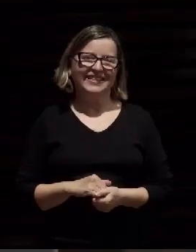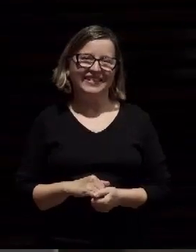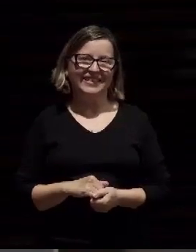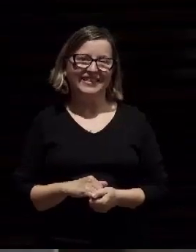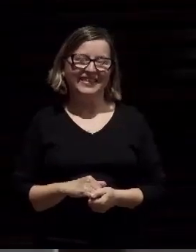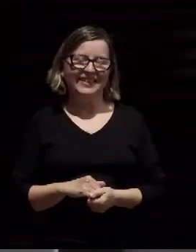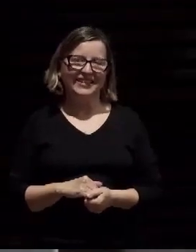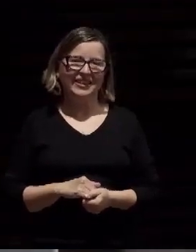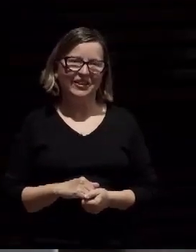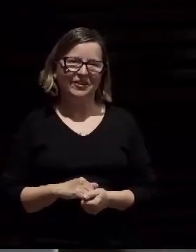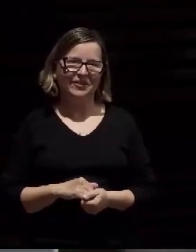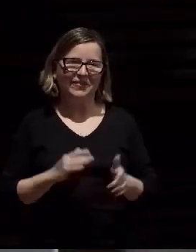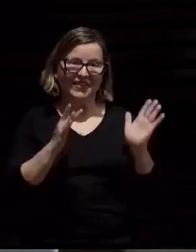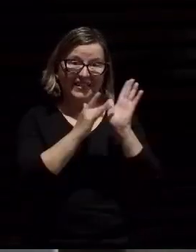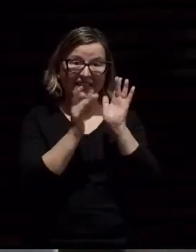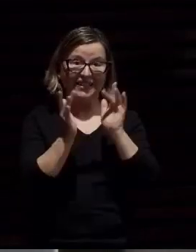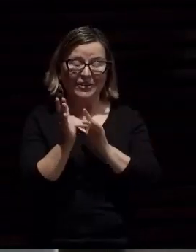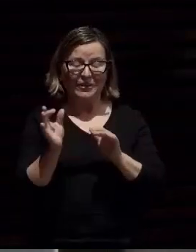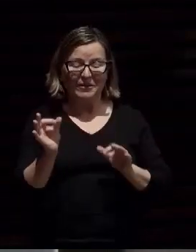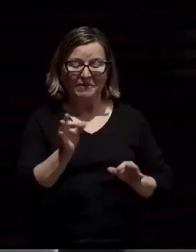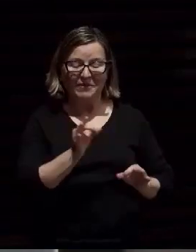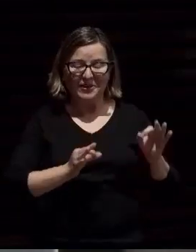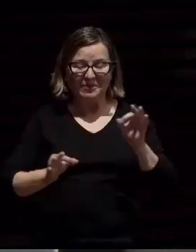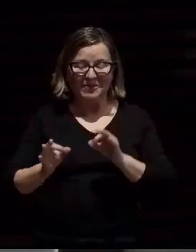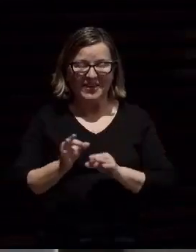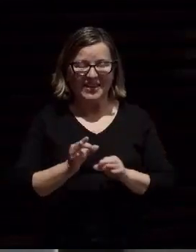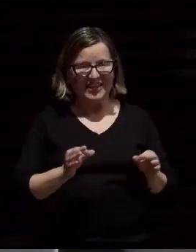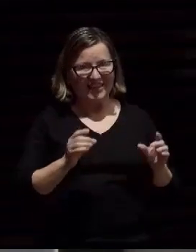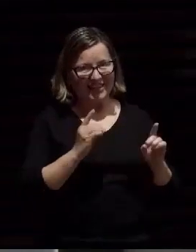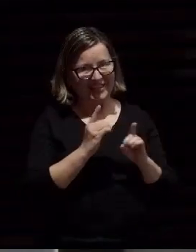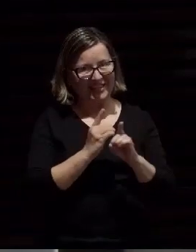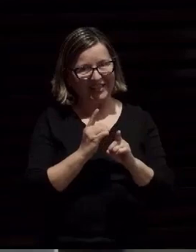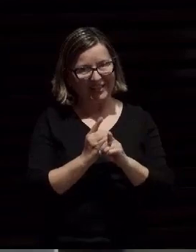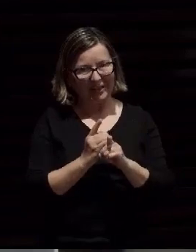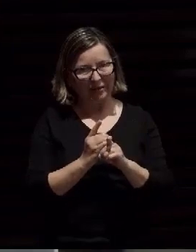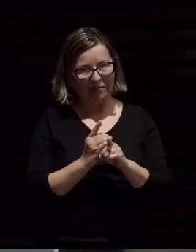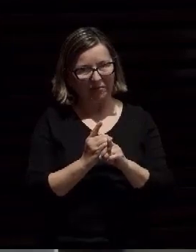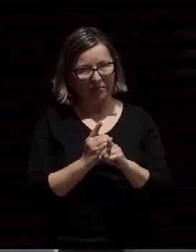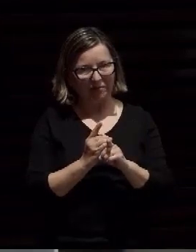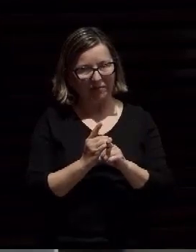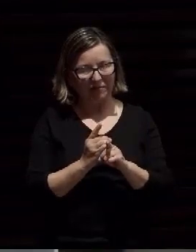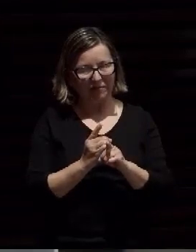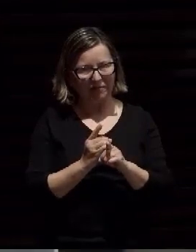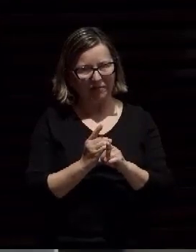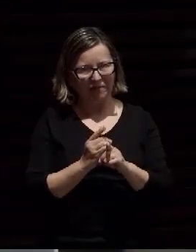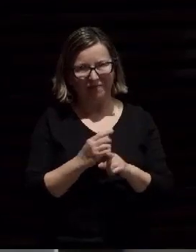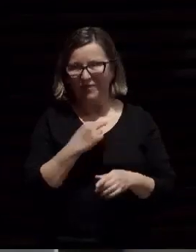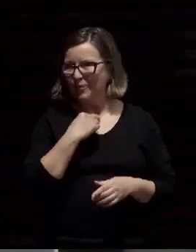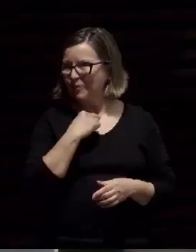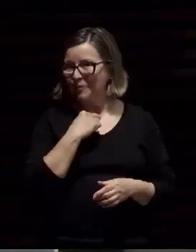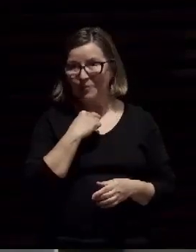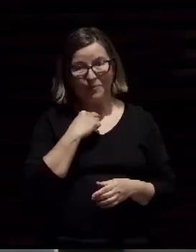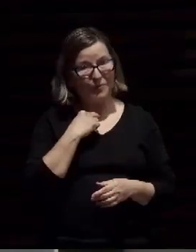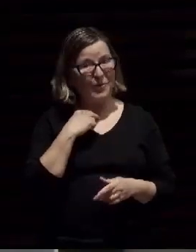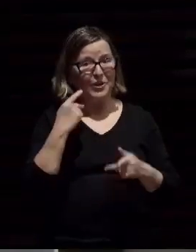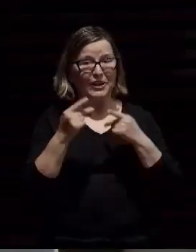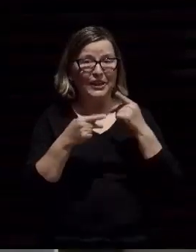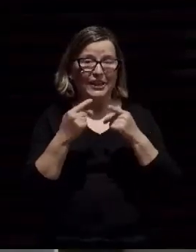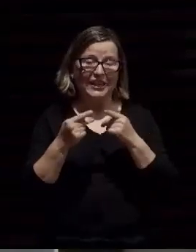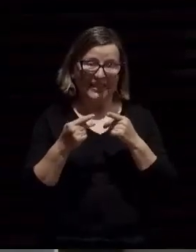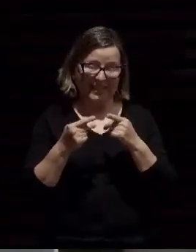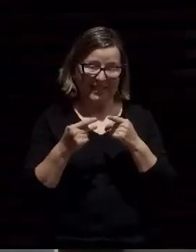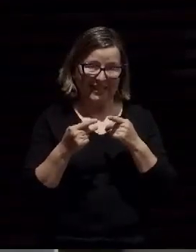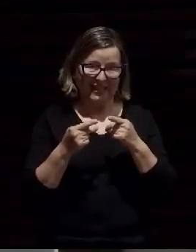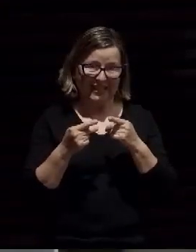Jesus aqui está preparando os seus discípulos. Eu não posso dizer o que eu preciso que vocês